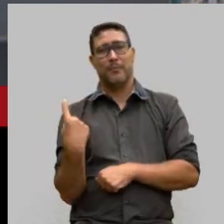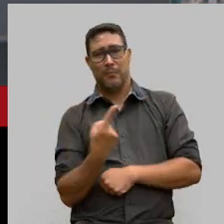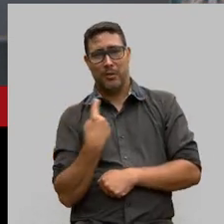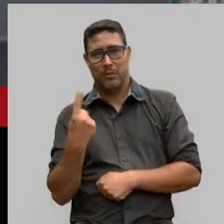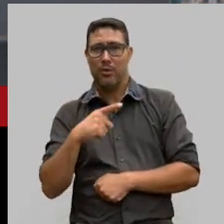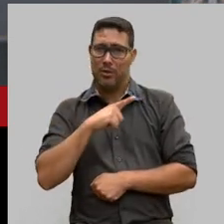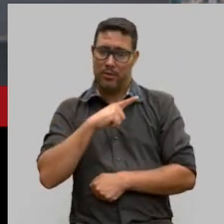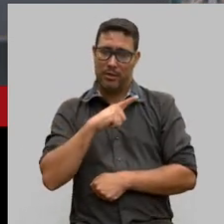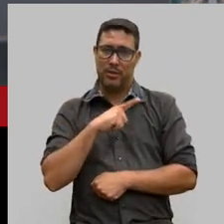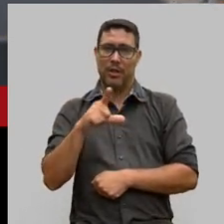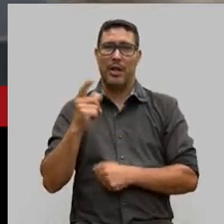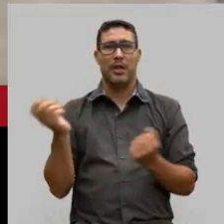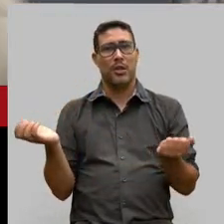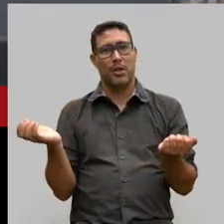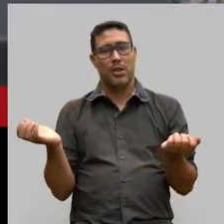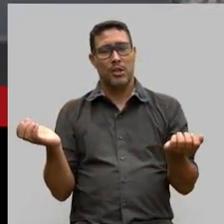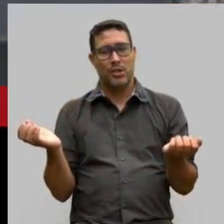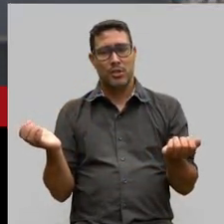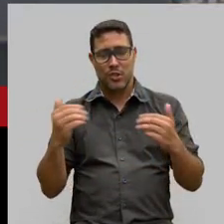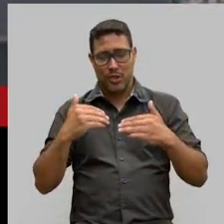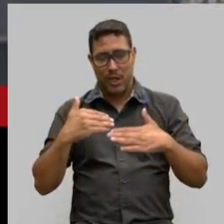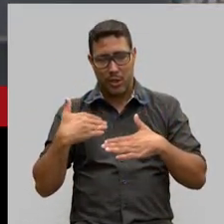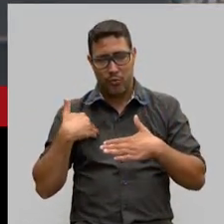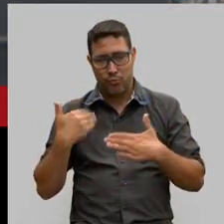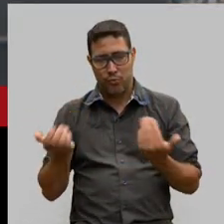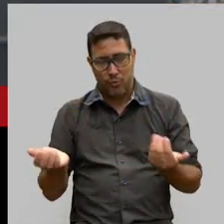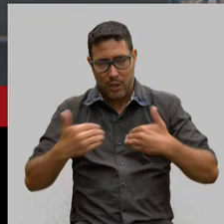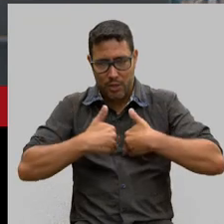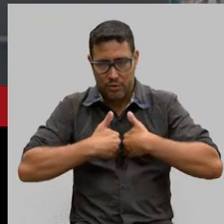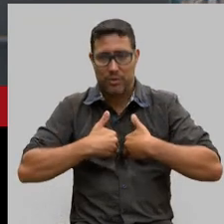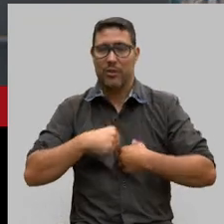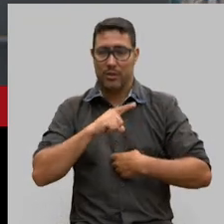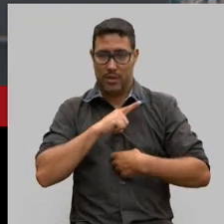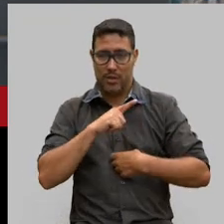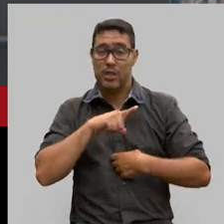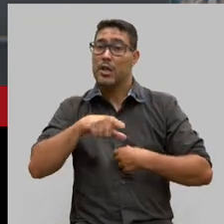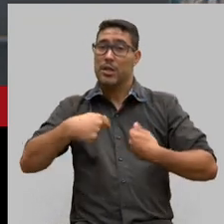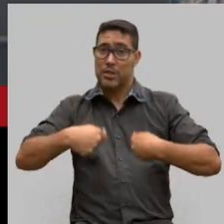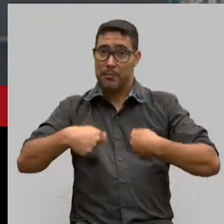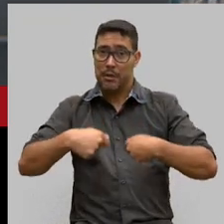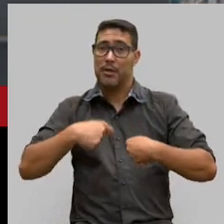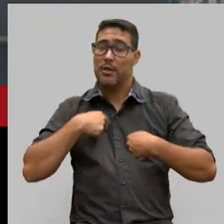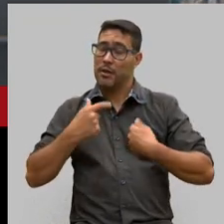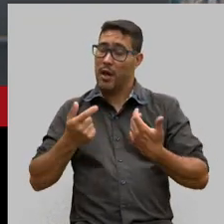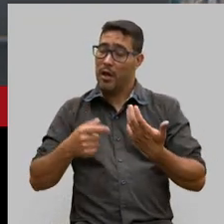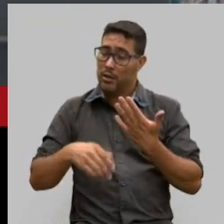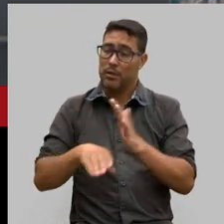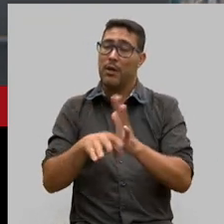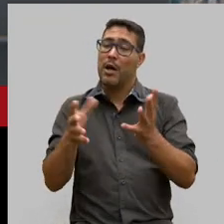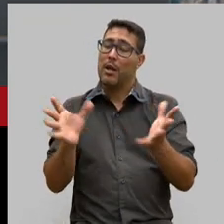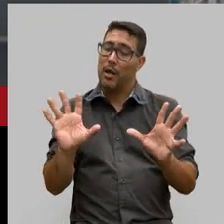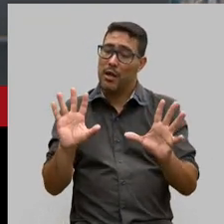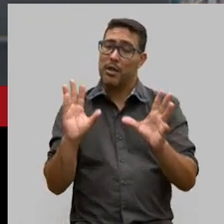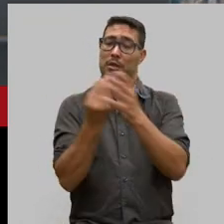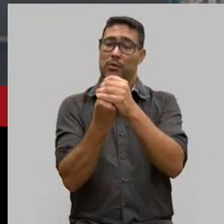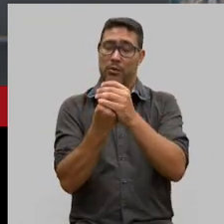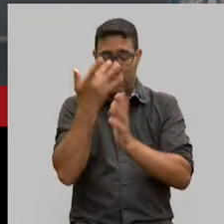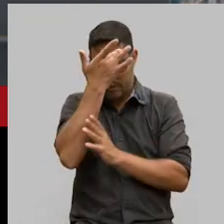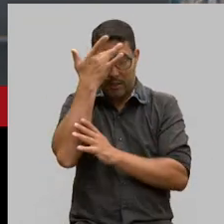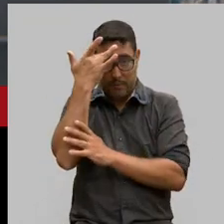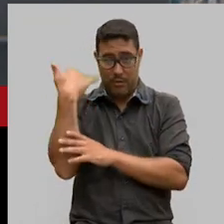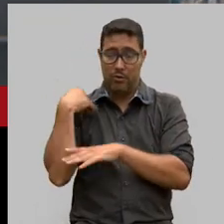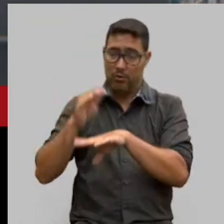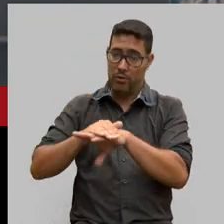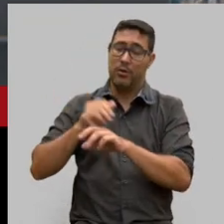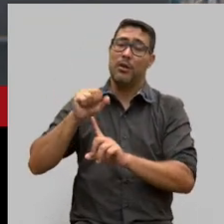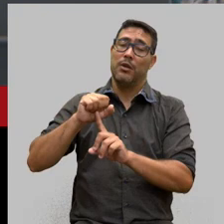transtorno do do do do espectro autista Nós realmente temos que trabalhar para incluir essas pessoas na sociedade então hoje